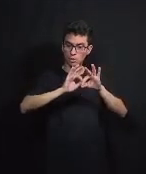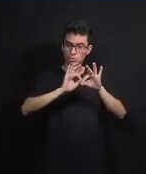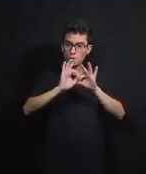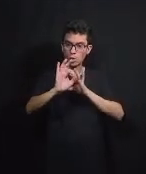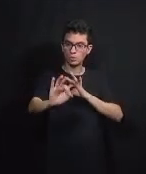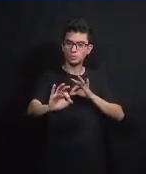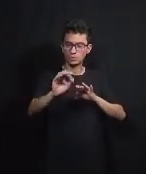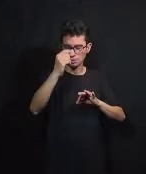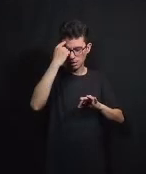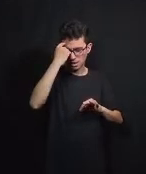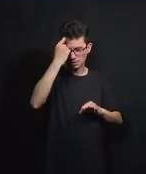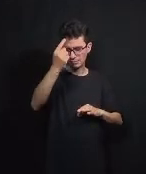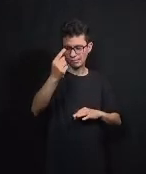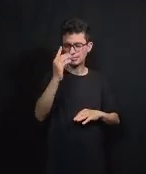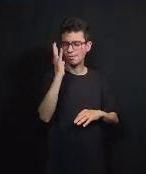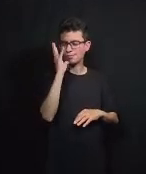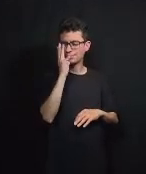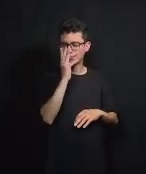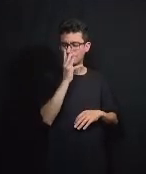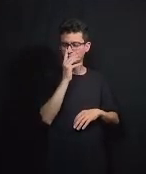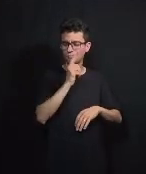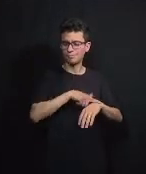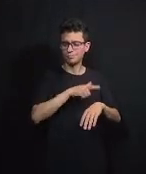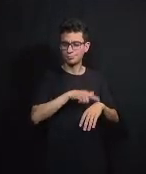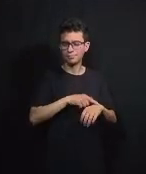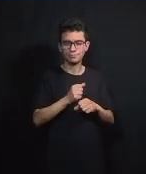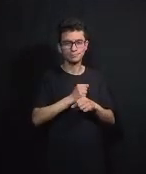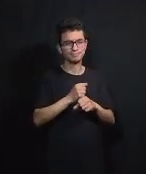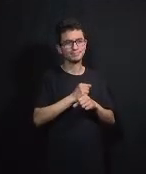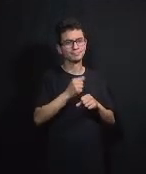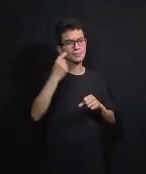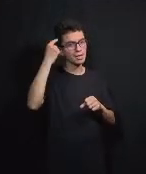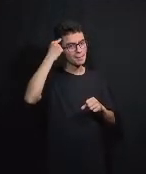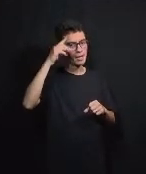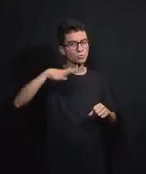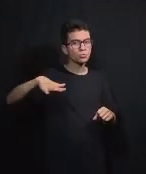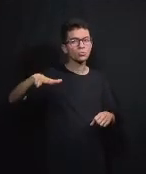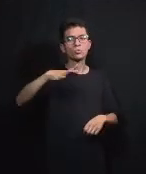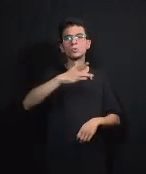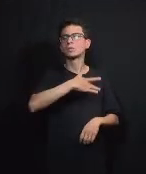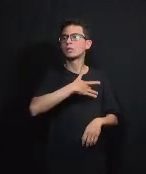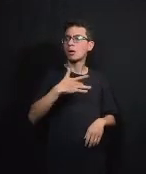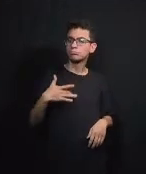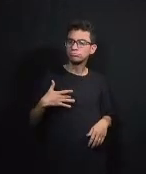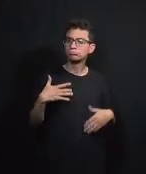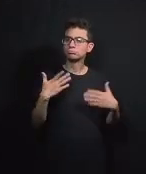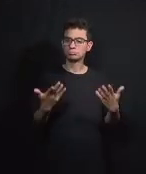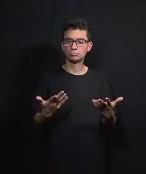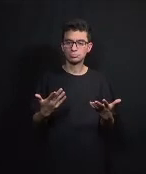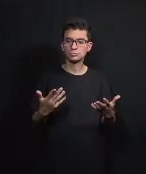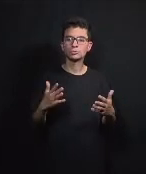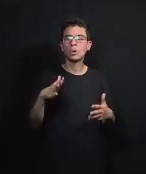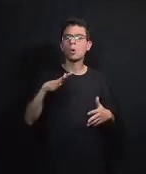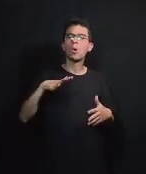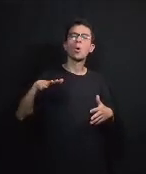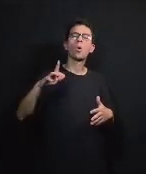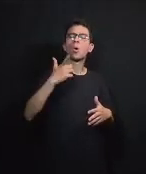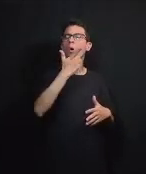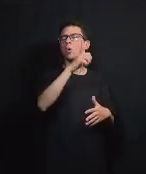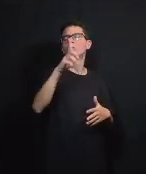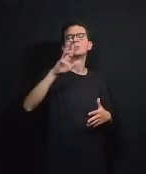longa duração. Se pegarmos índice de saúde e outros índices dessa natureza,